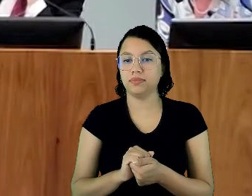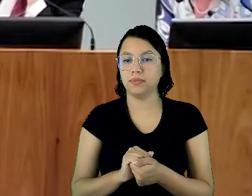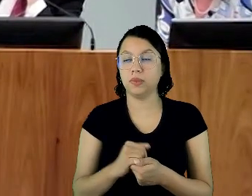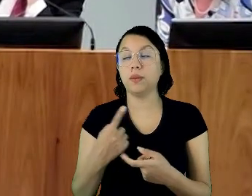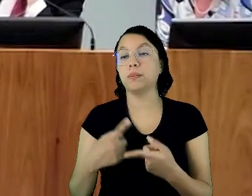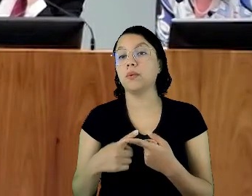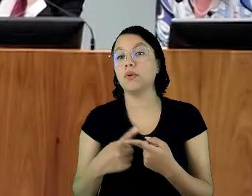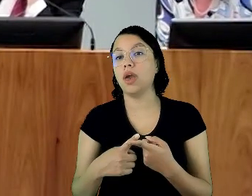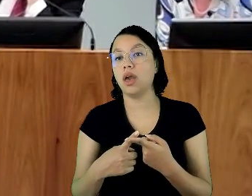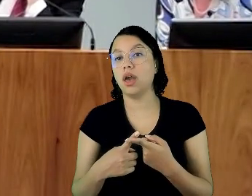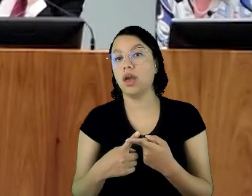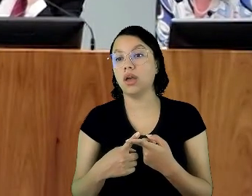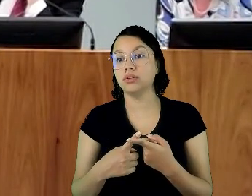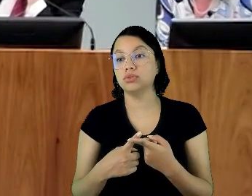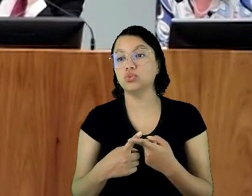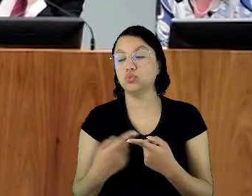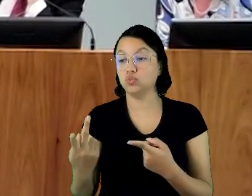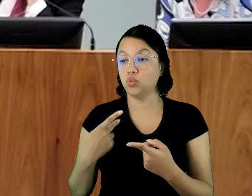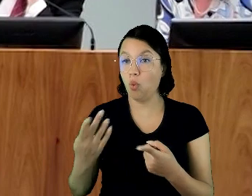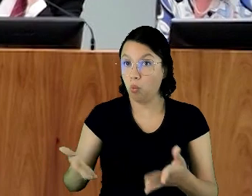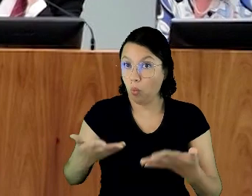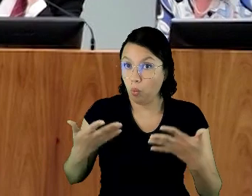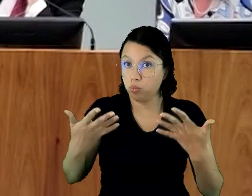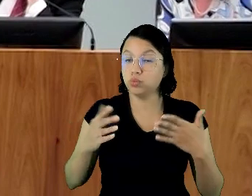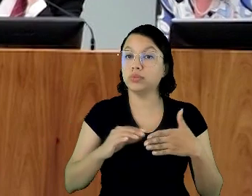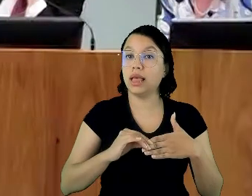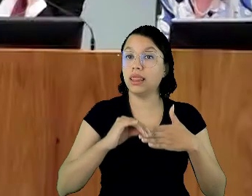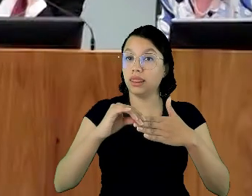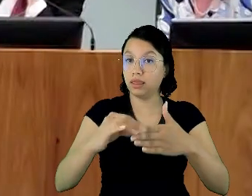incentivado sempre a levar para frente esse tema.